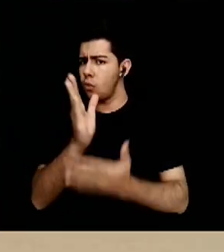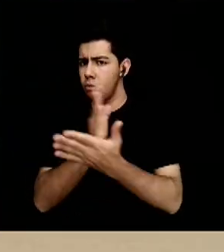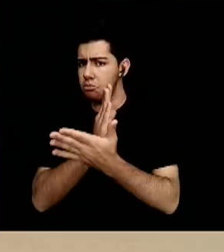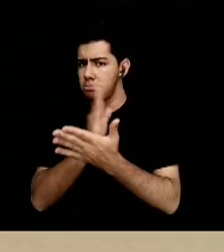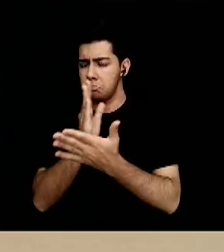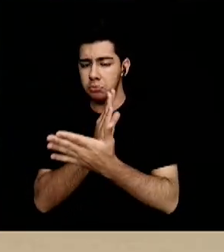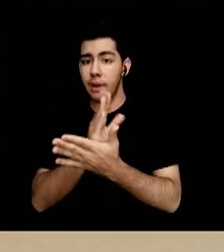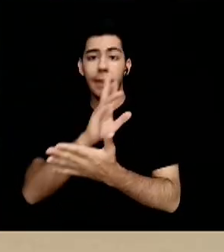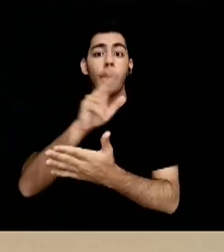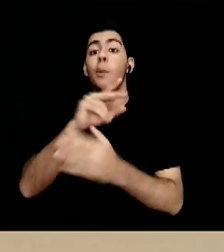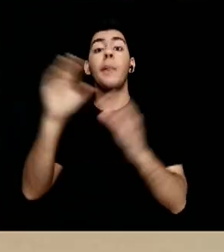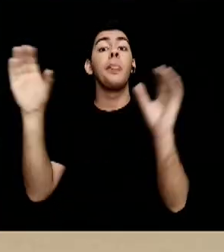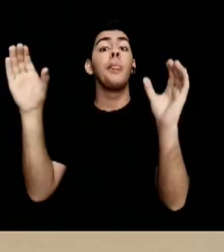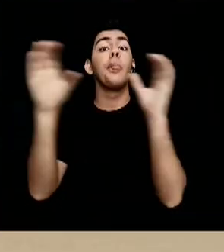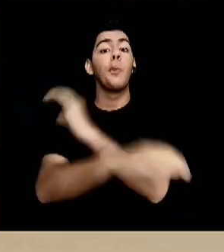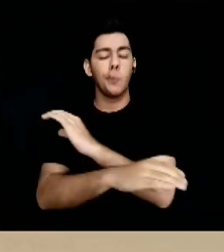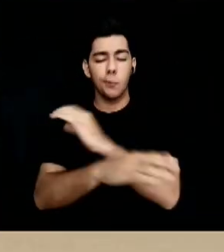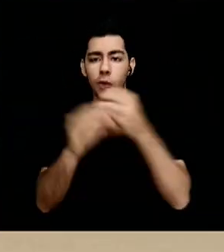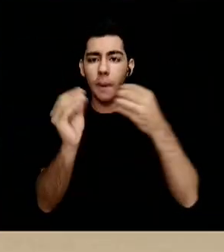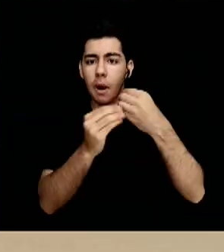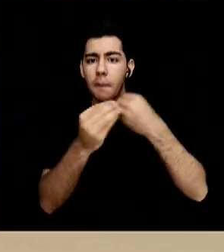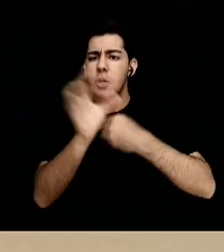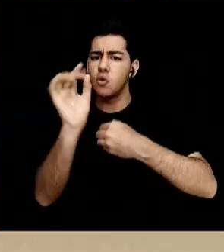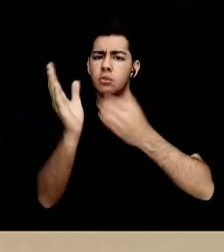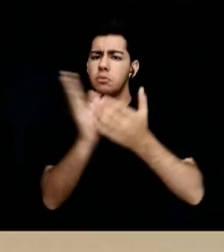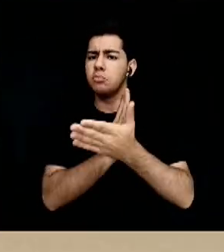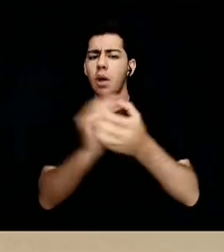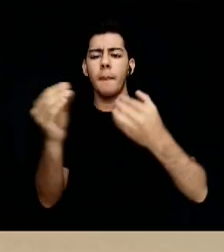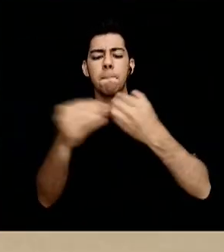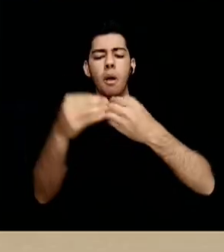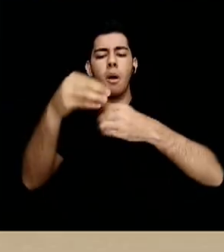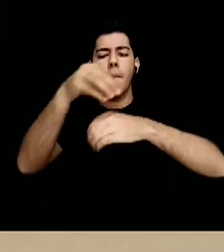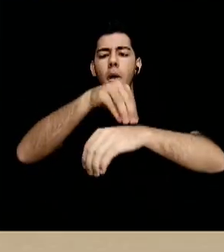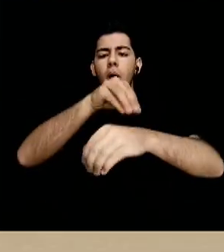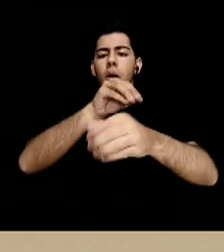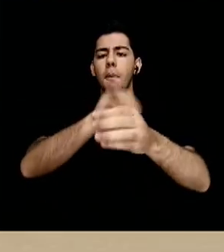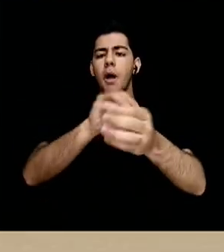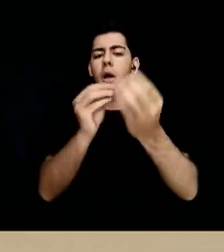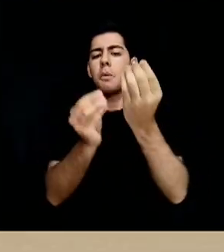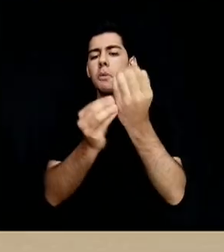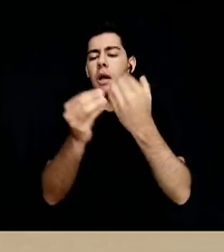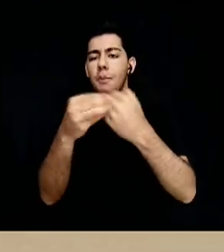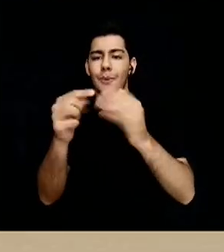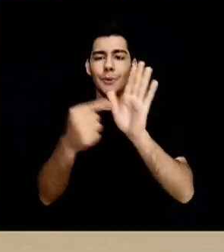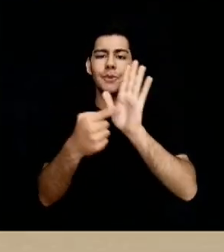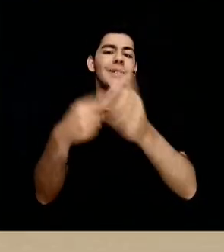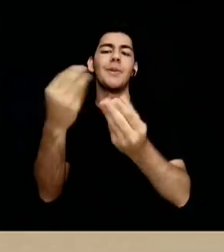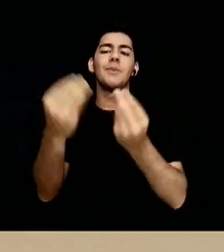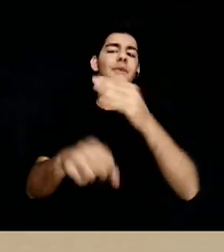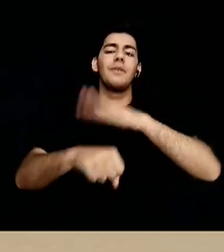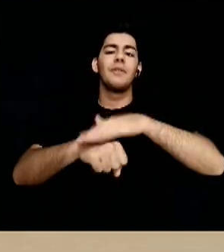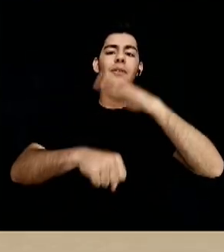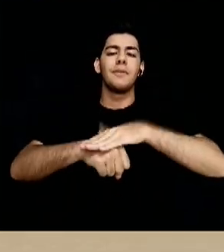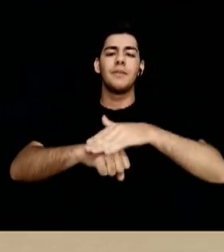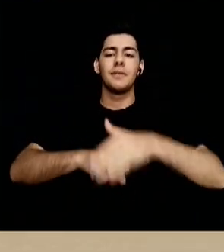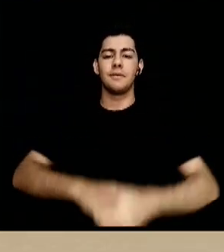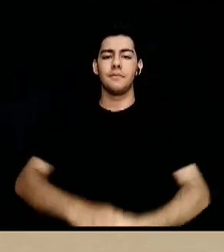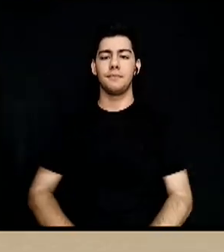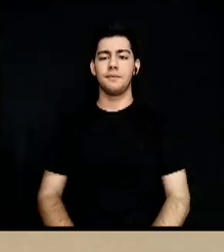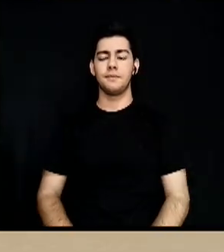Mas aqui eu vou mostrar pra vocês como que a gente faz a sombra, tá? Então, eu tenho aqui um